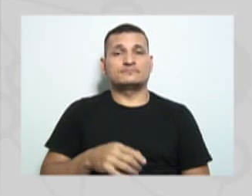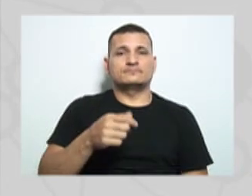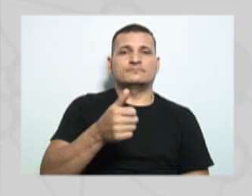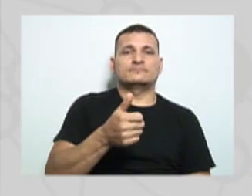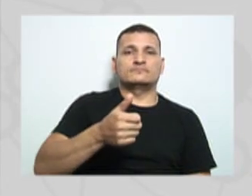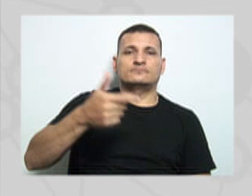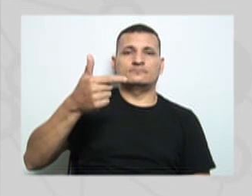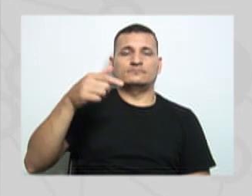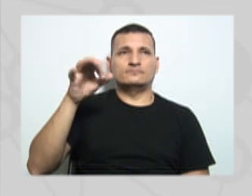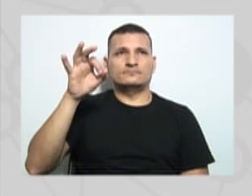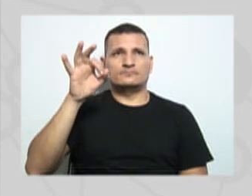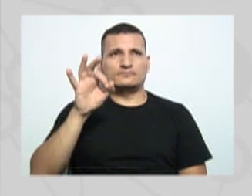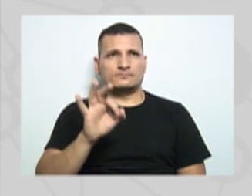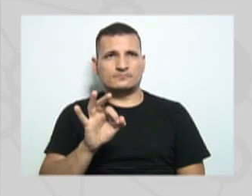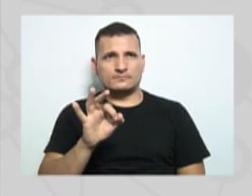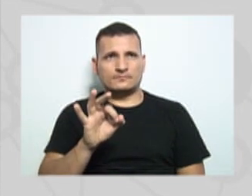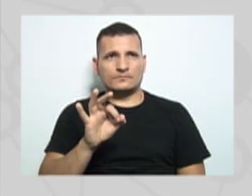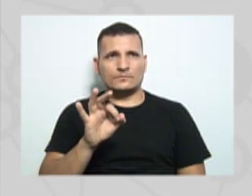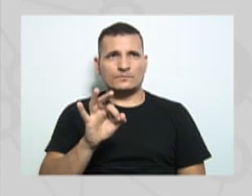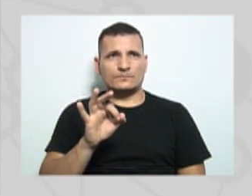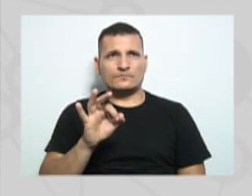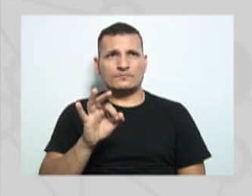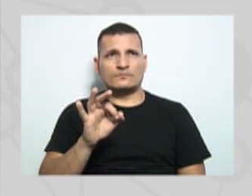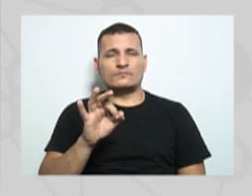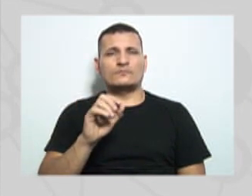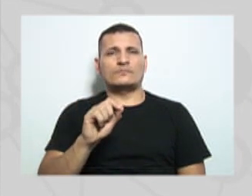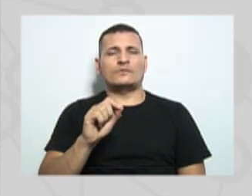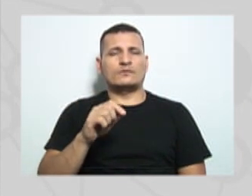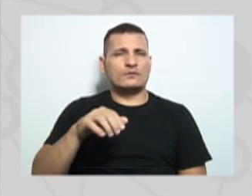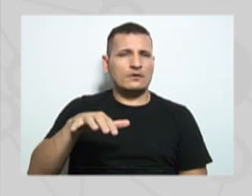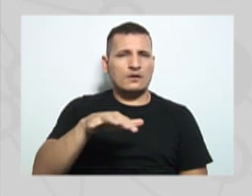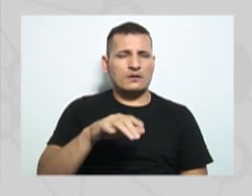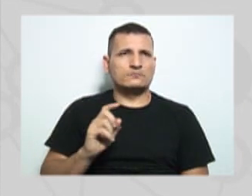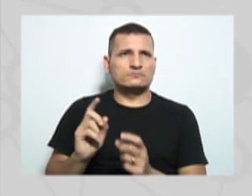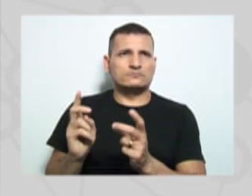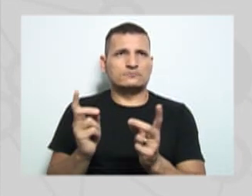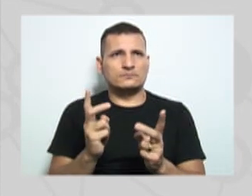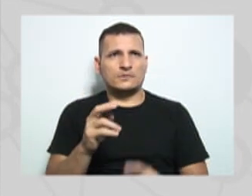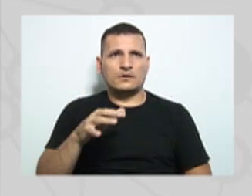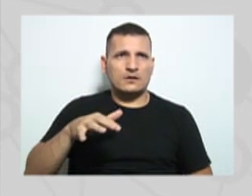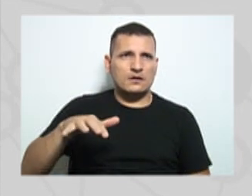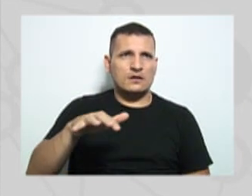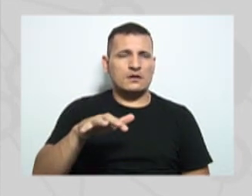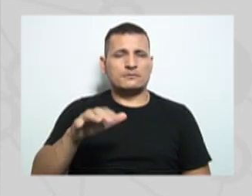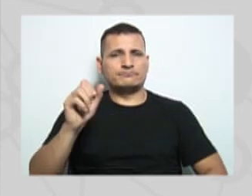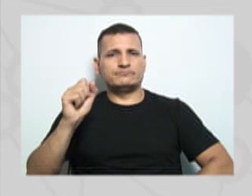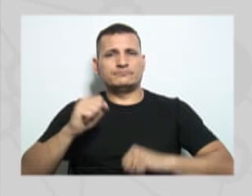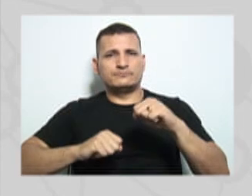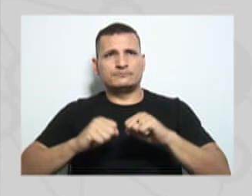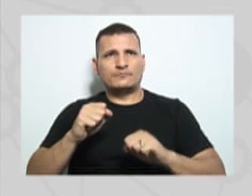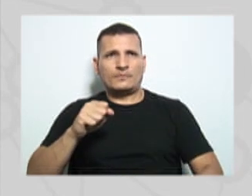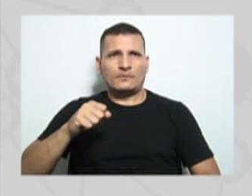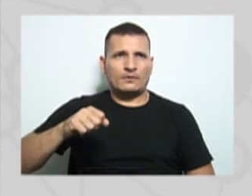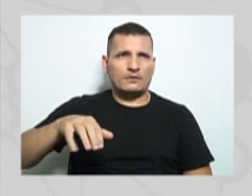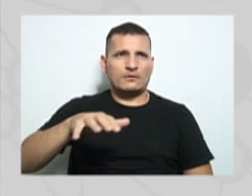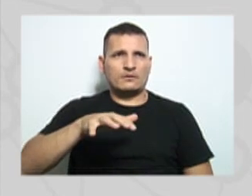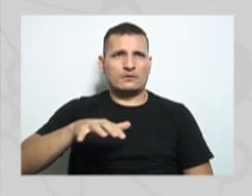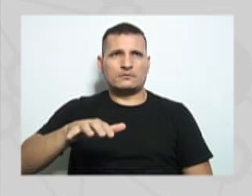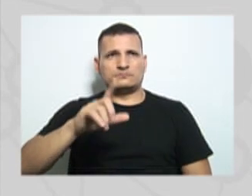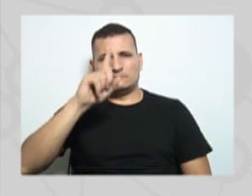12% da receita bruta nas atividades comerciais, industriais e serviços hospitalares e transporte, ou seja, aqui nós vamos